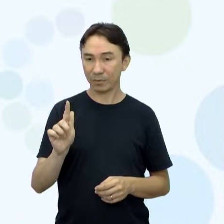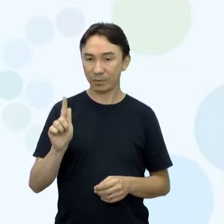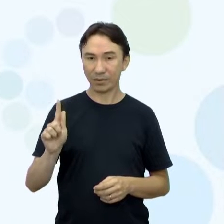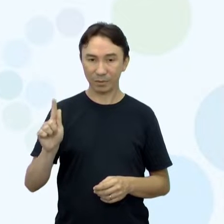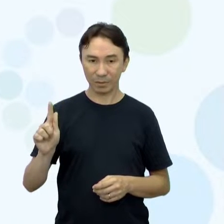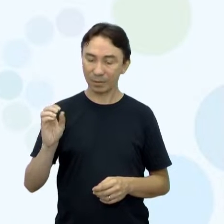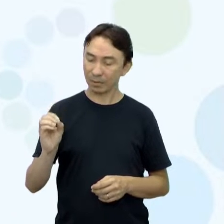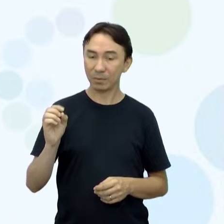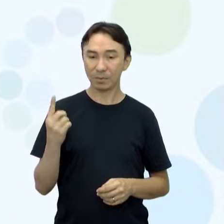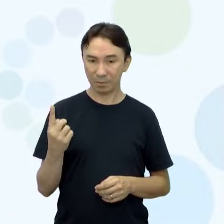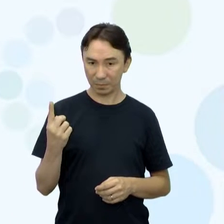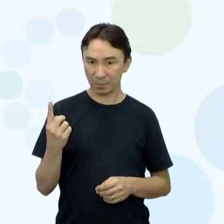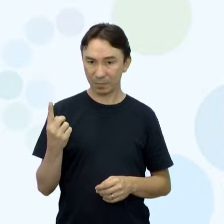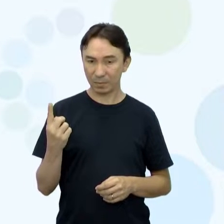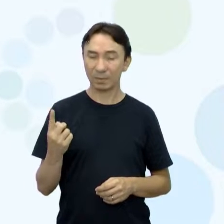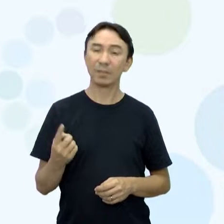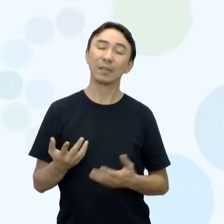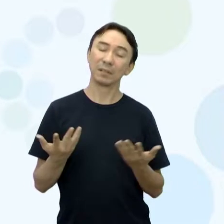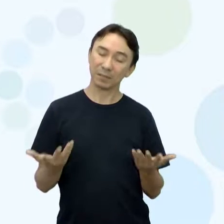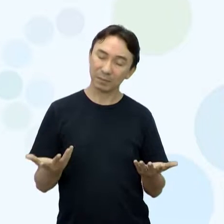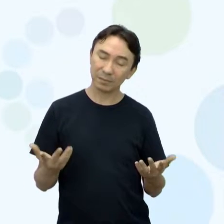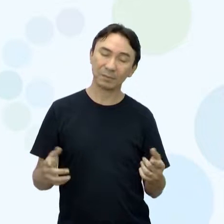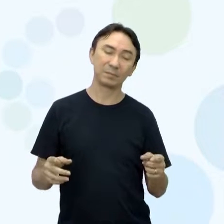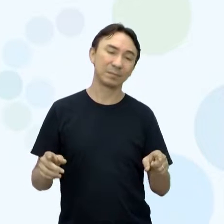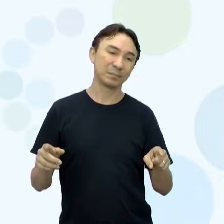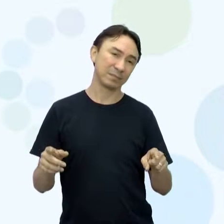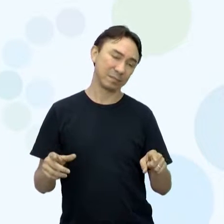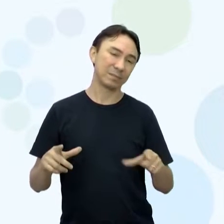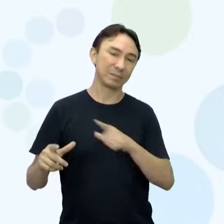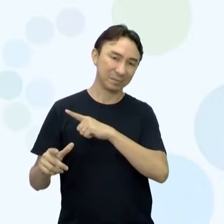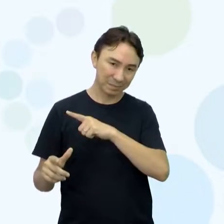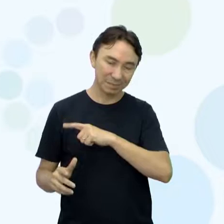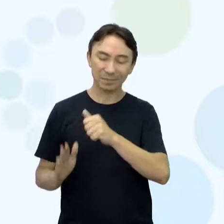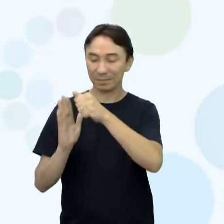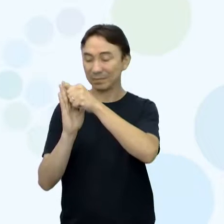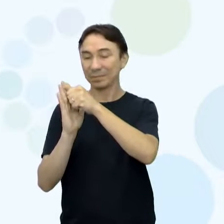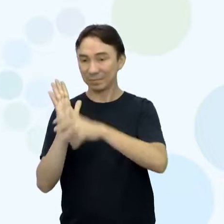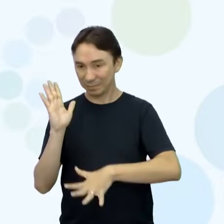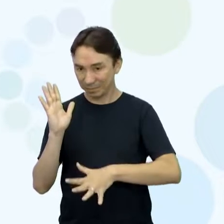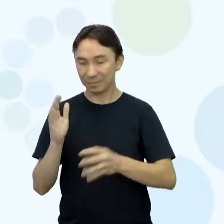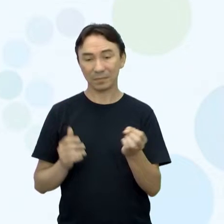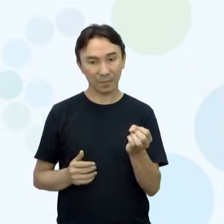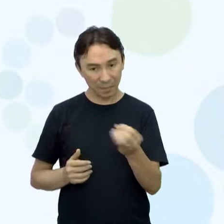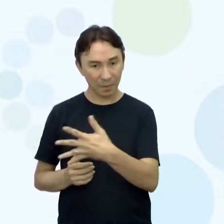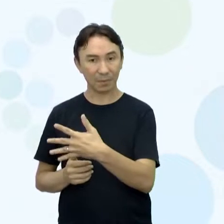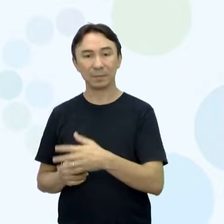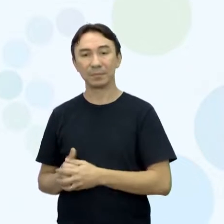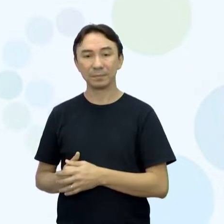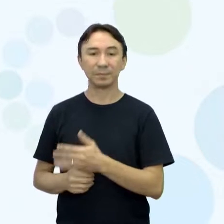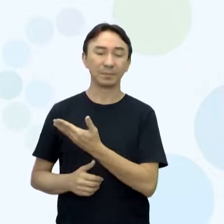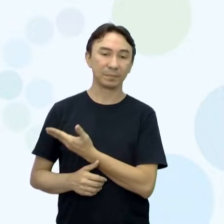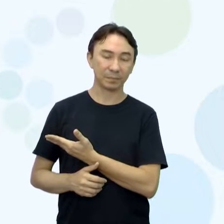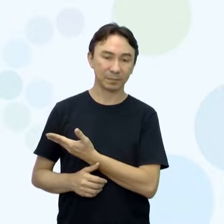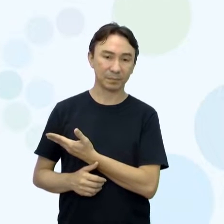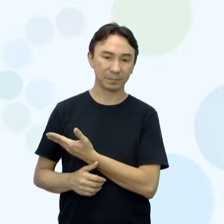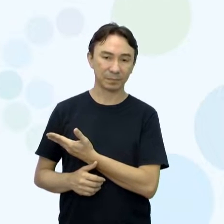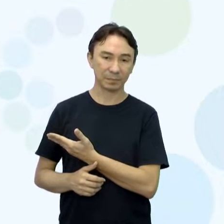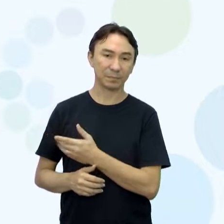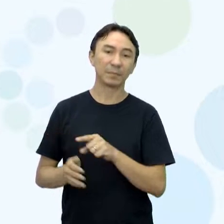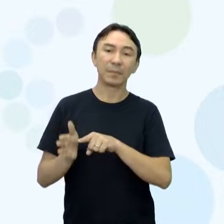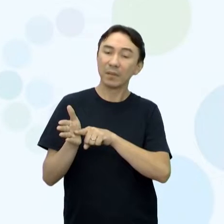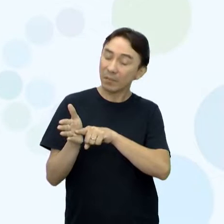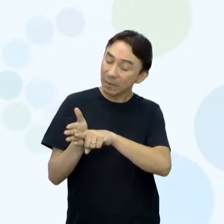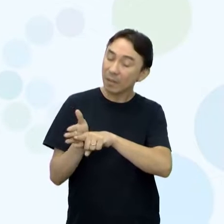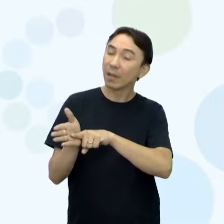EMIFLGG01. Então agora eu vou retomar, assim como nós estamos iniciando uma atividade integrada nova. Investigar e